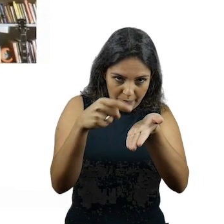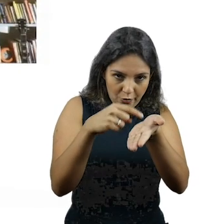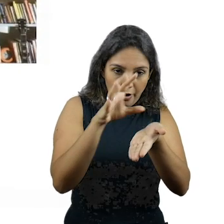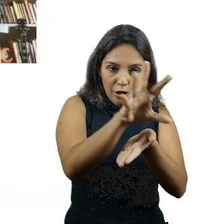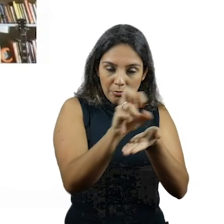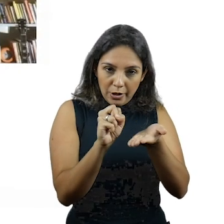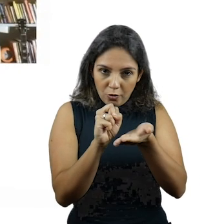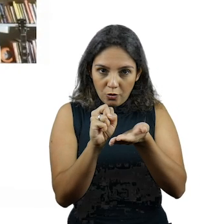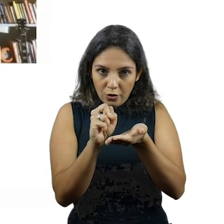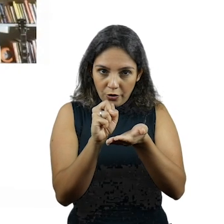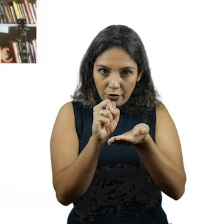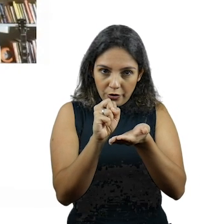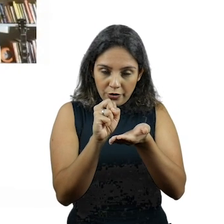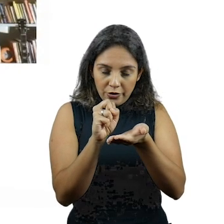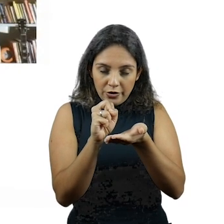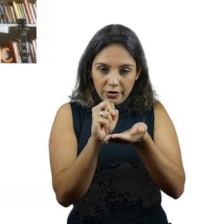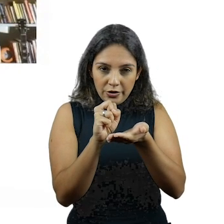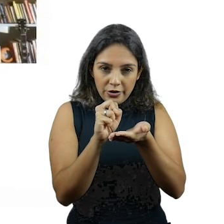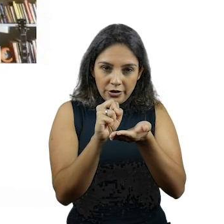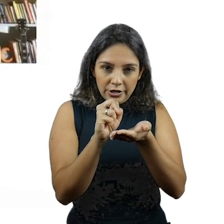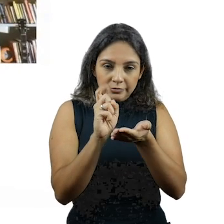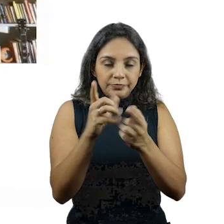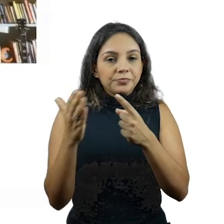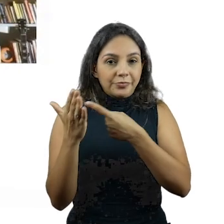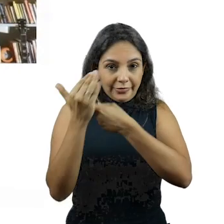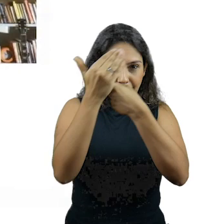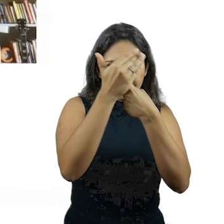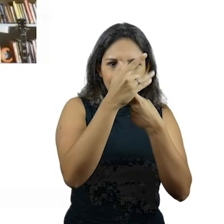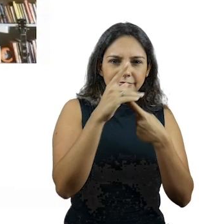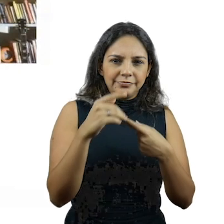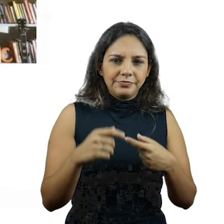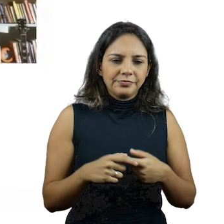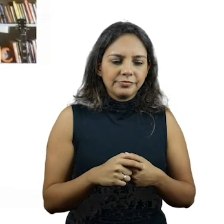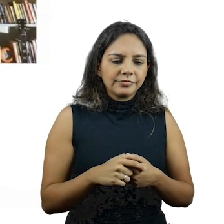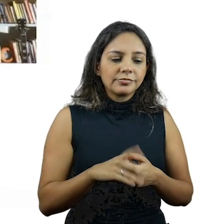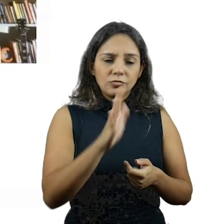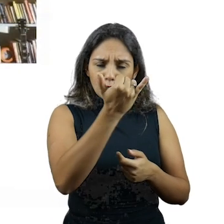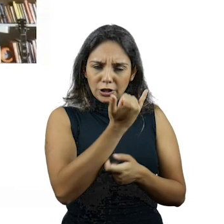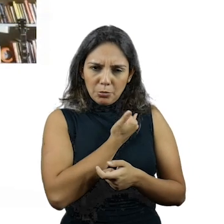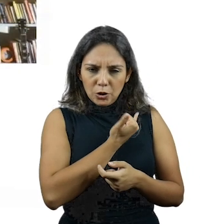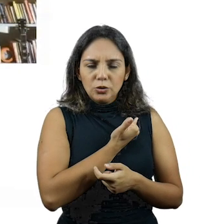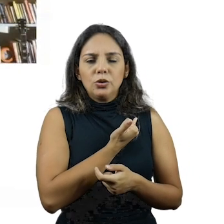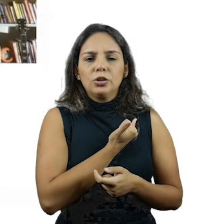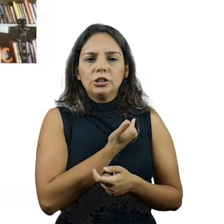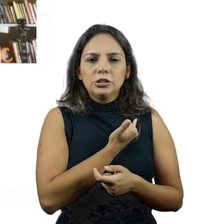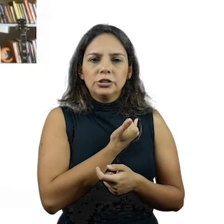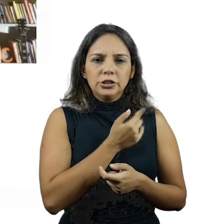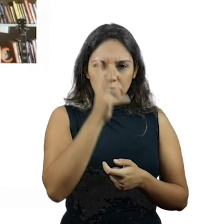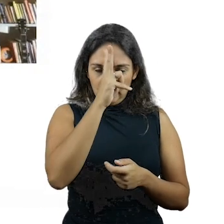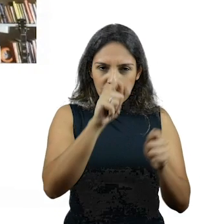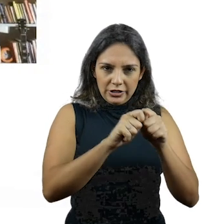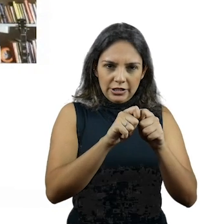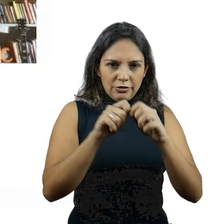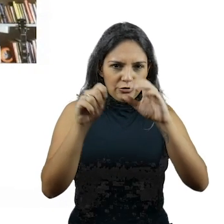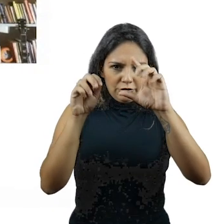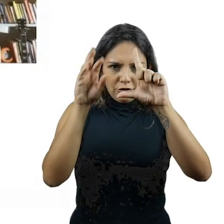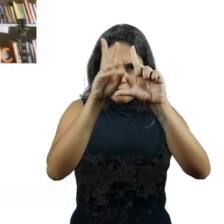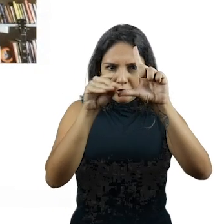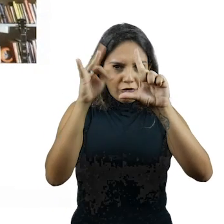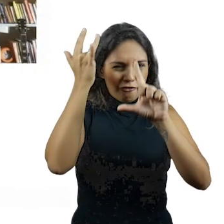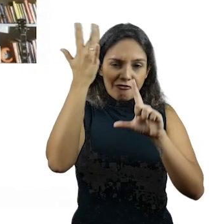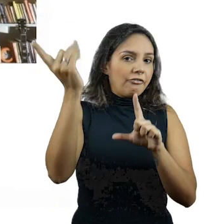virtual. Então a sacada do Rodrigo, além da tecnologia, que depois ele me contou já esse negócio da história de fazer o QR Code, foi fácil